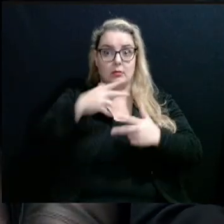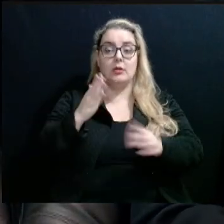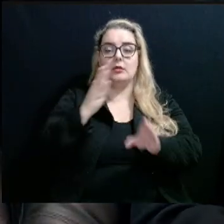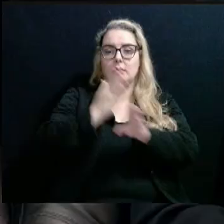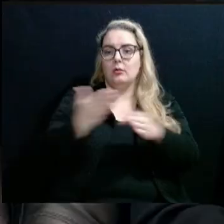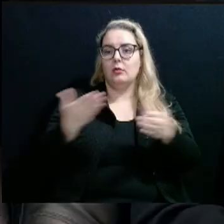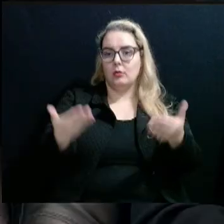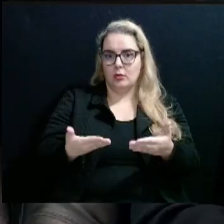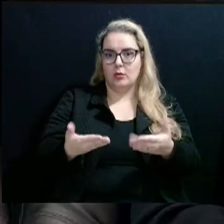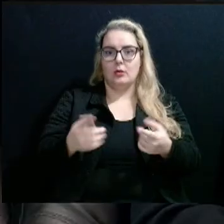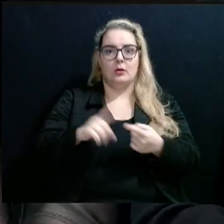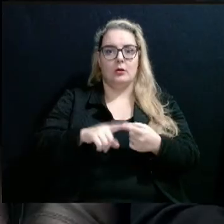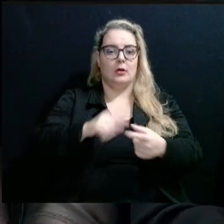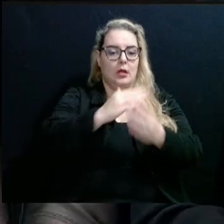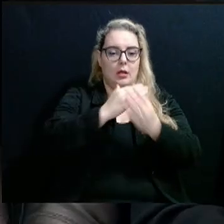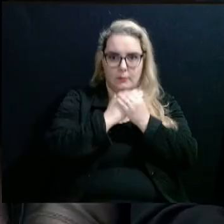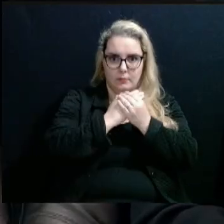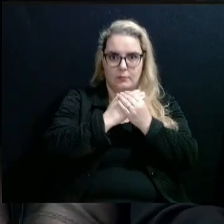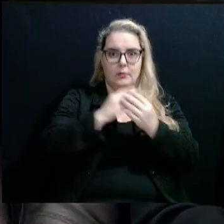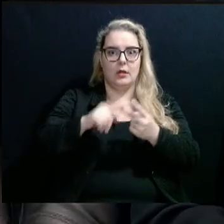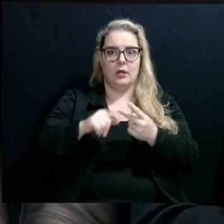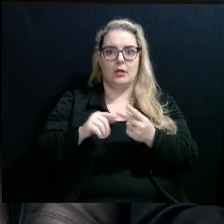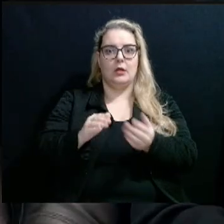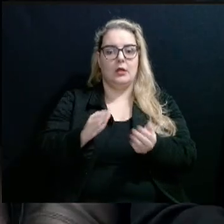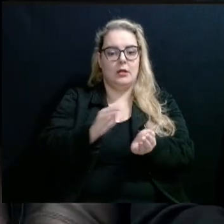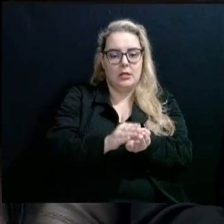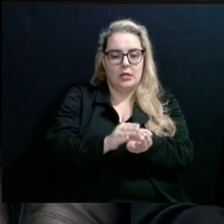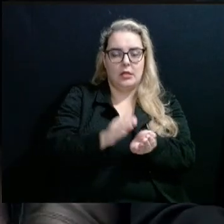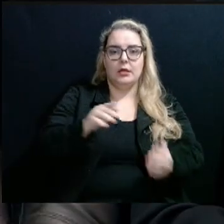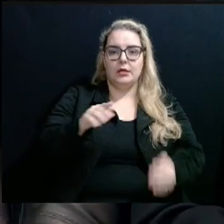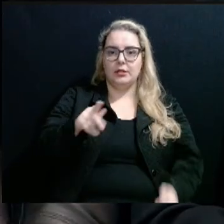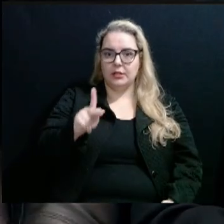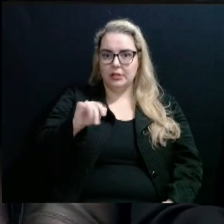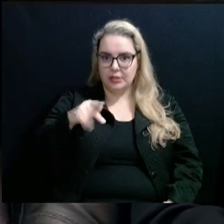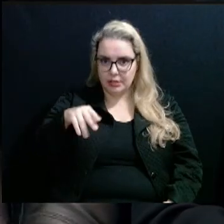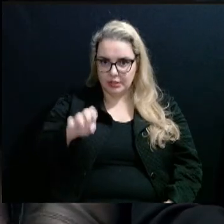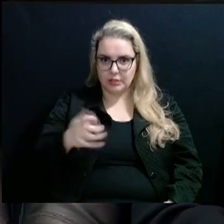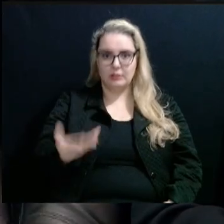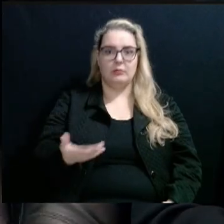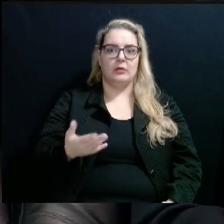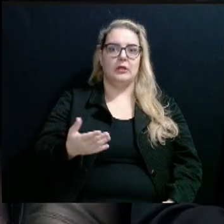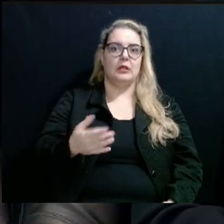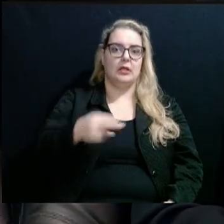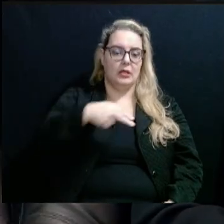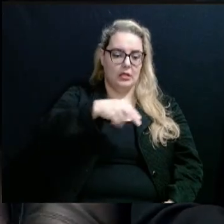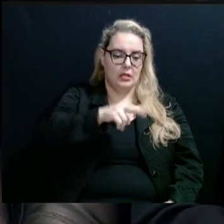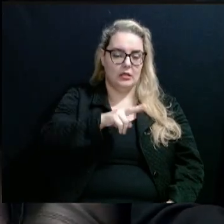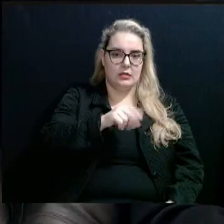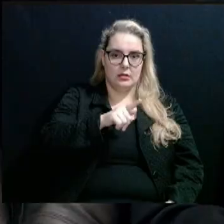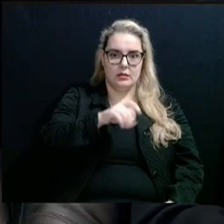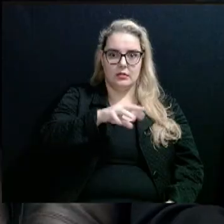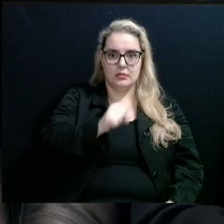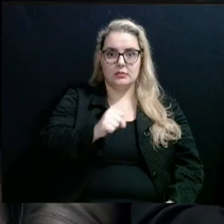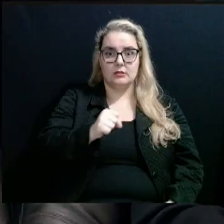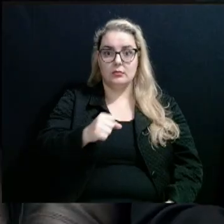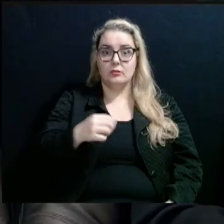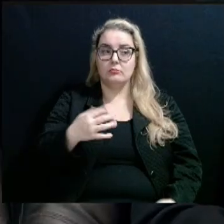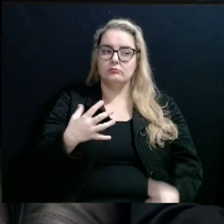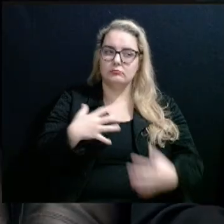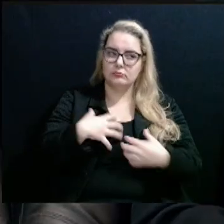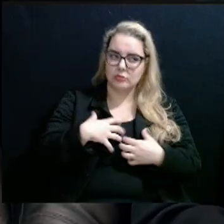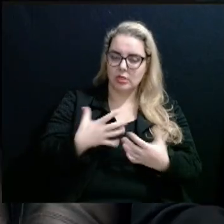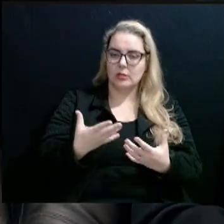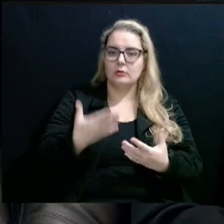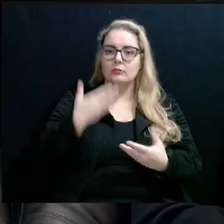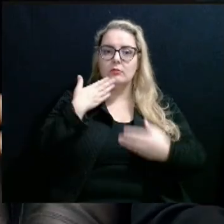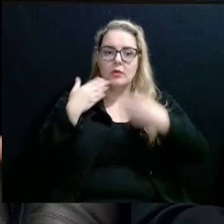hambúrguer, quibe, nuggets, enfim, vários produtos que se assemelham em textura e sabor à carne. E eu acredito que eles têm o seu local